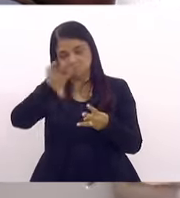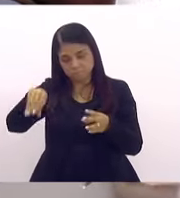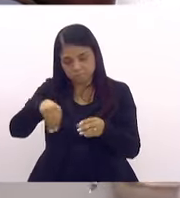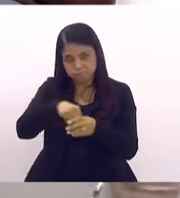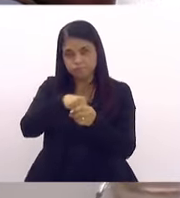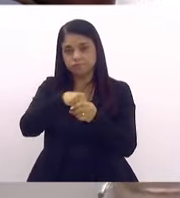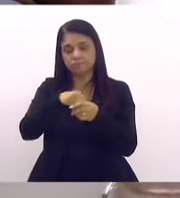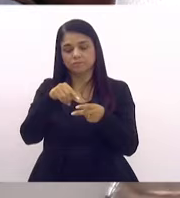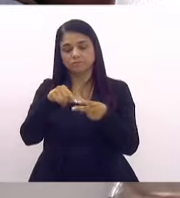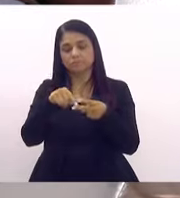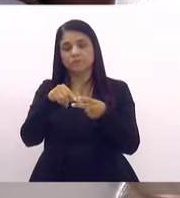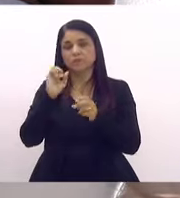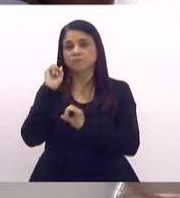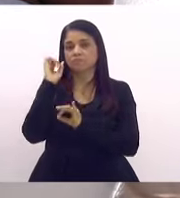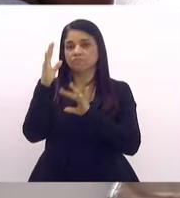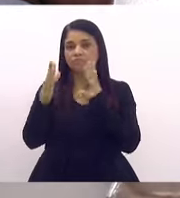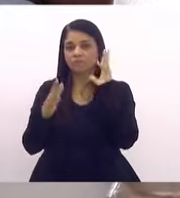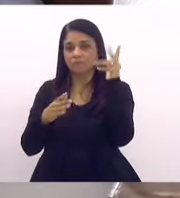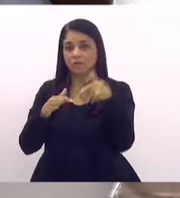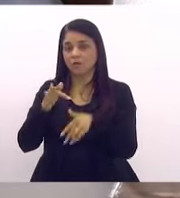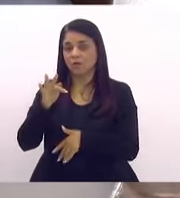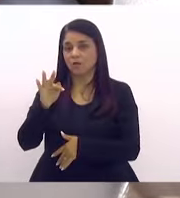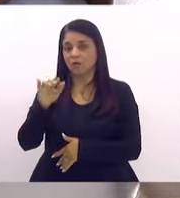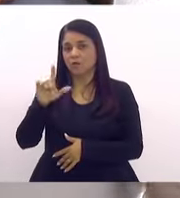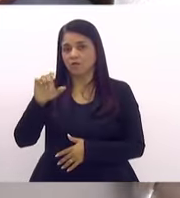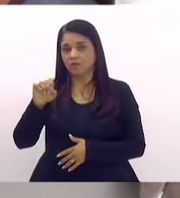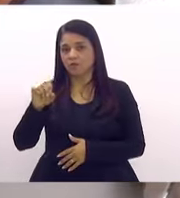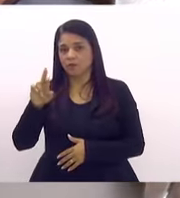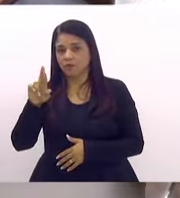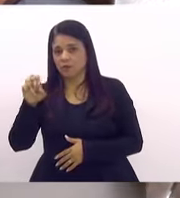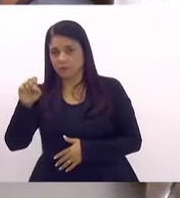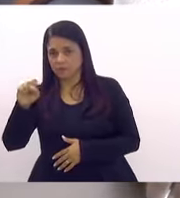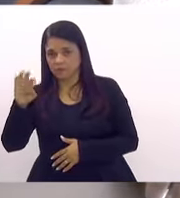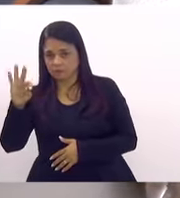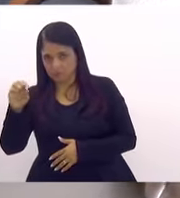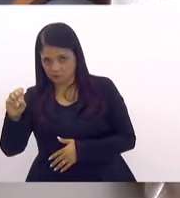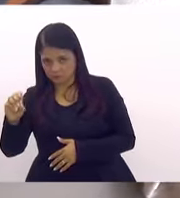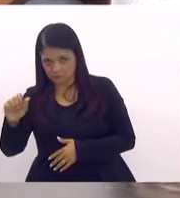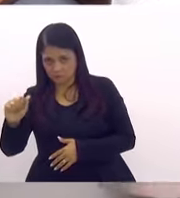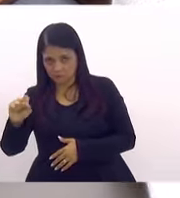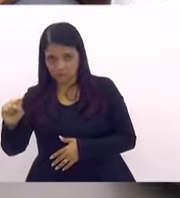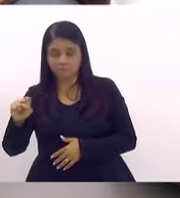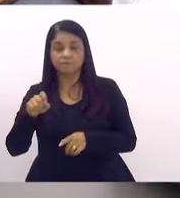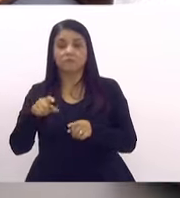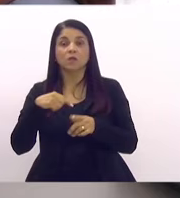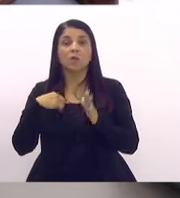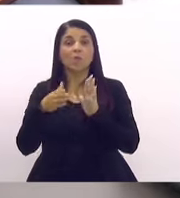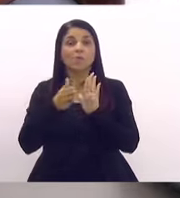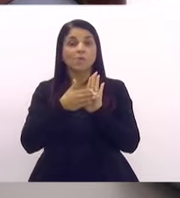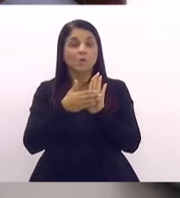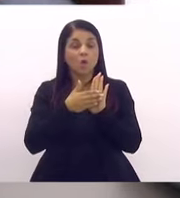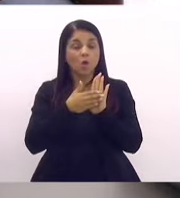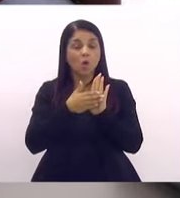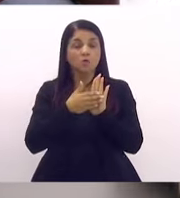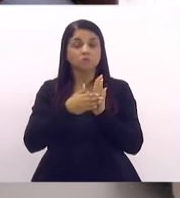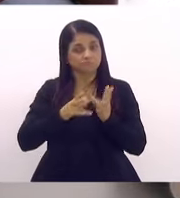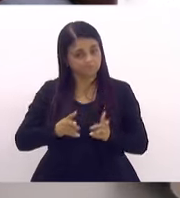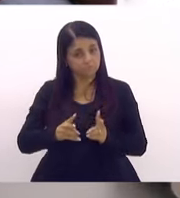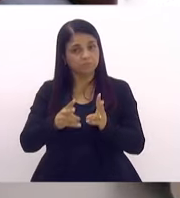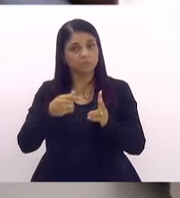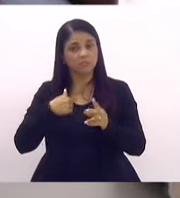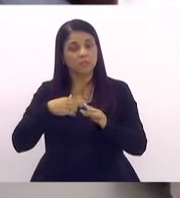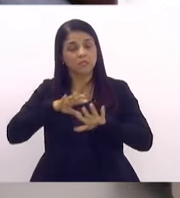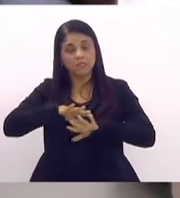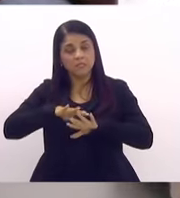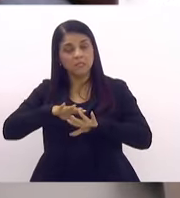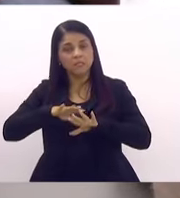essa das florestas, que não estava no projeto original. Então, eu mantenho essa proposta, independente da deputada